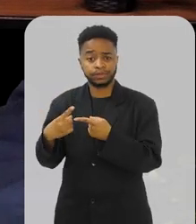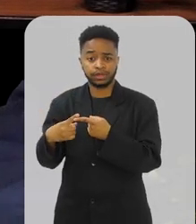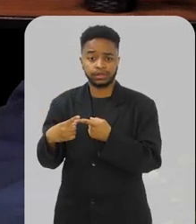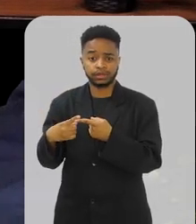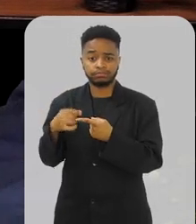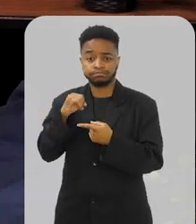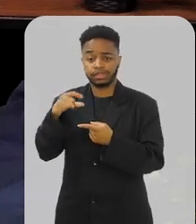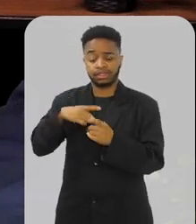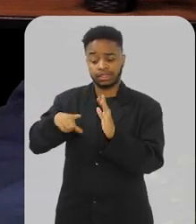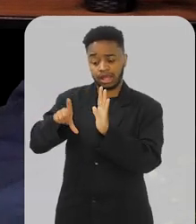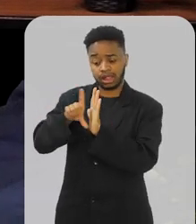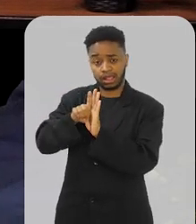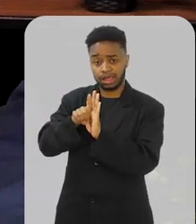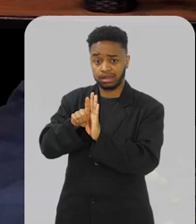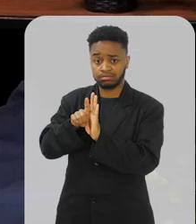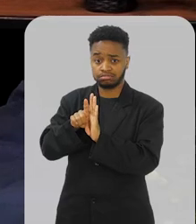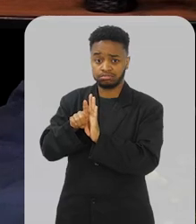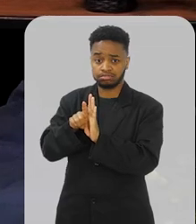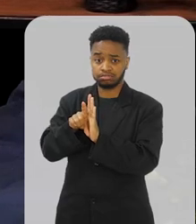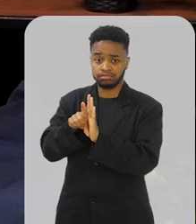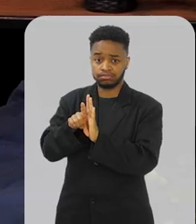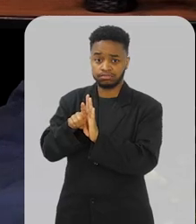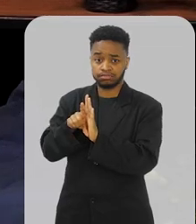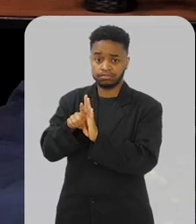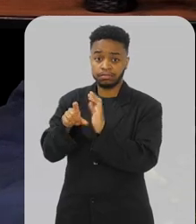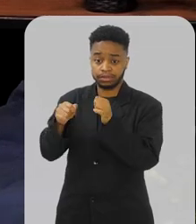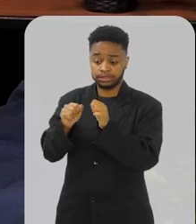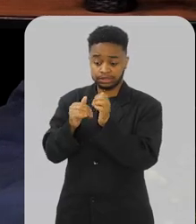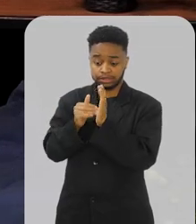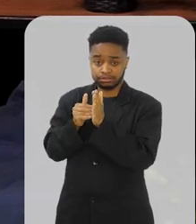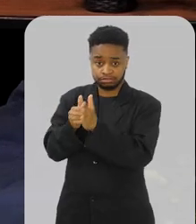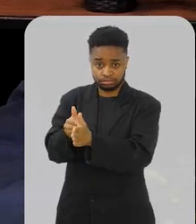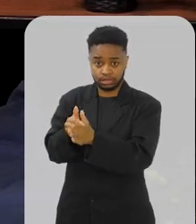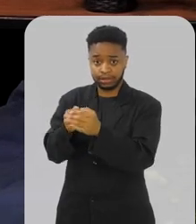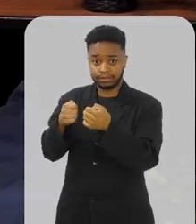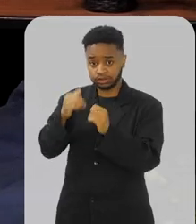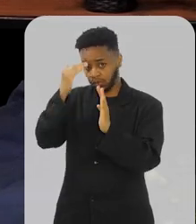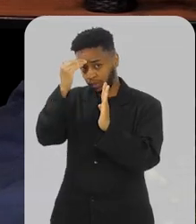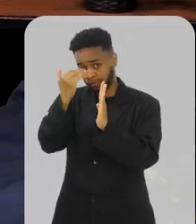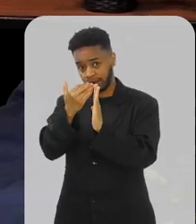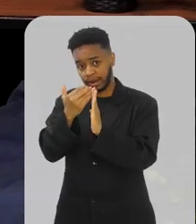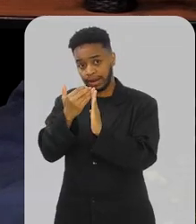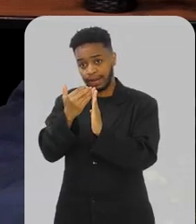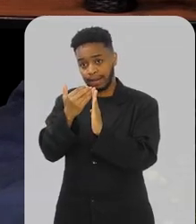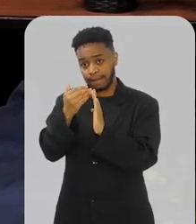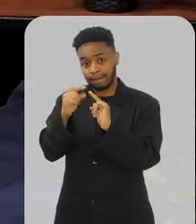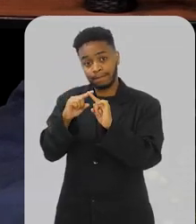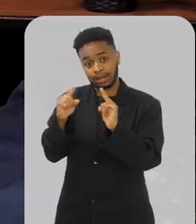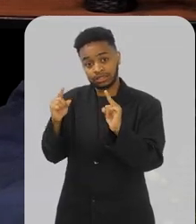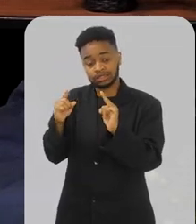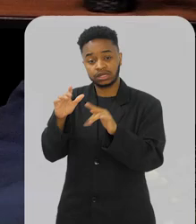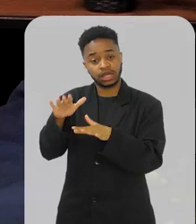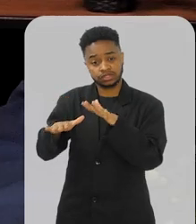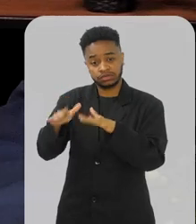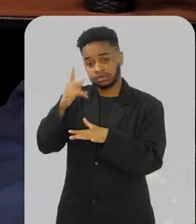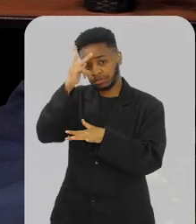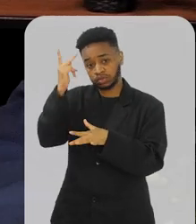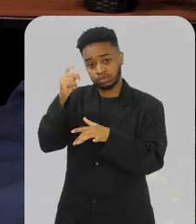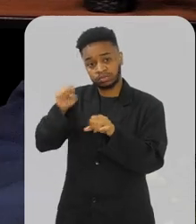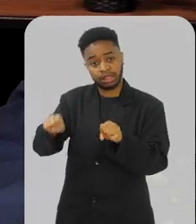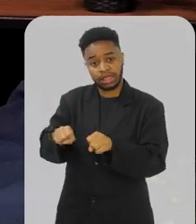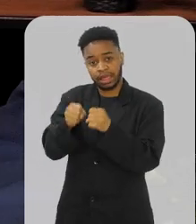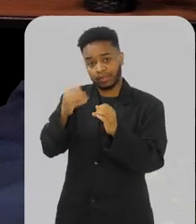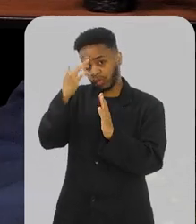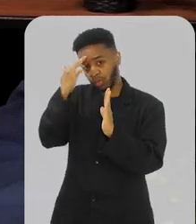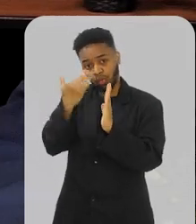que exista a lei é para ser seguida, mas também ela é para ser quebrada. Tem muita gente que quebra a